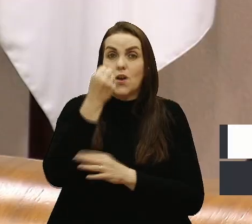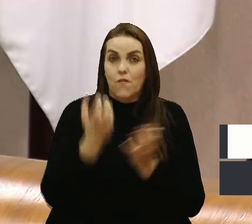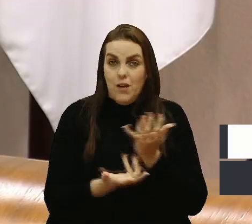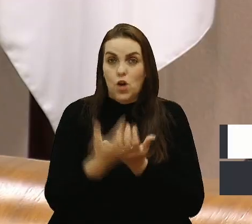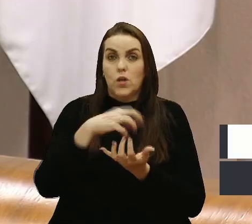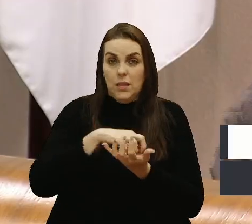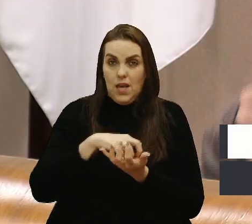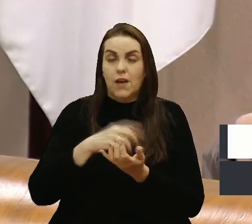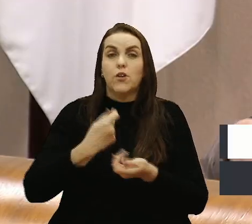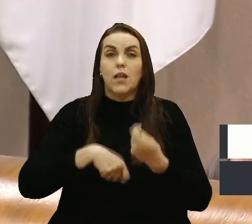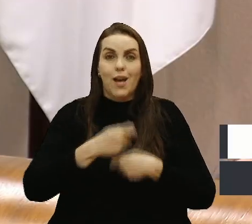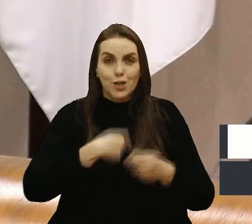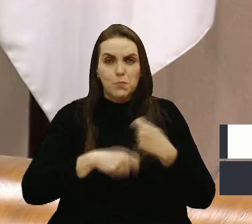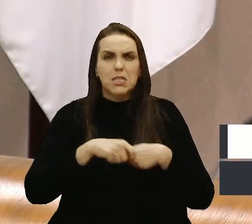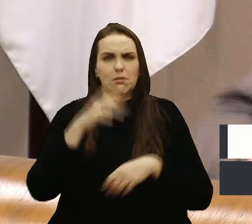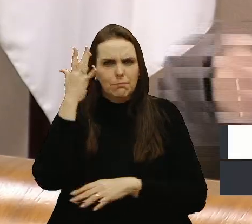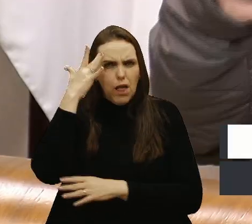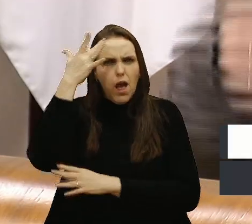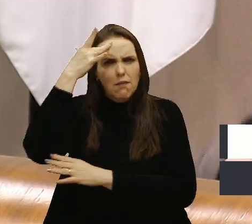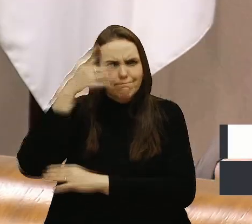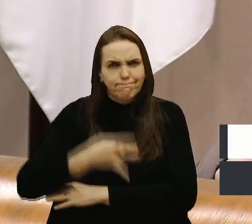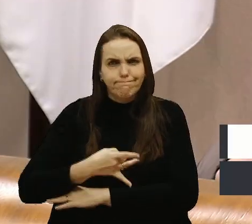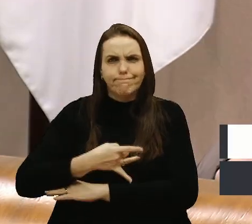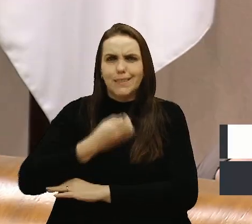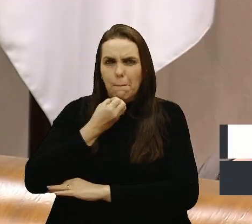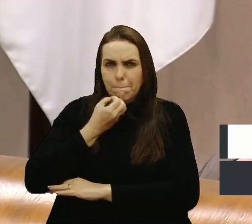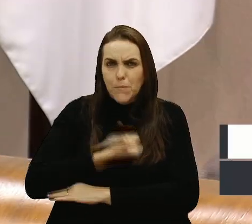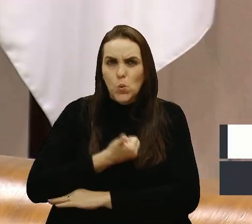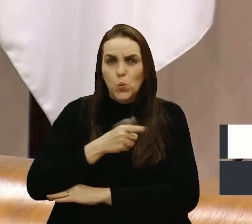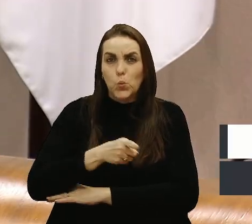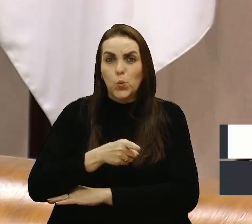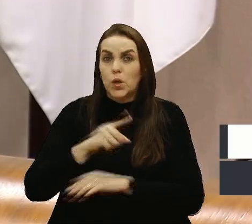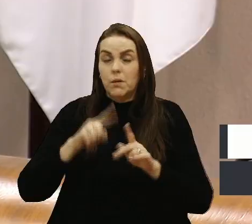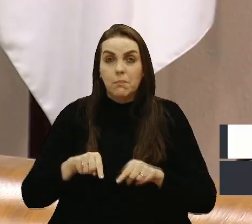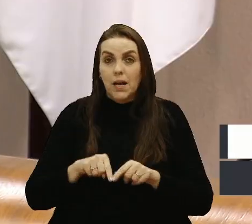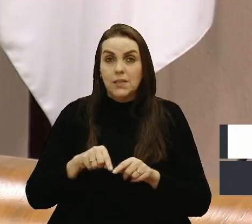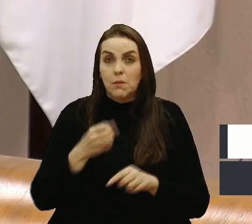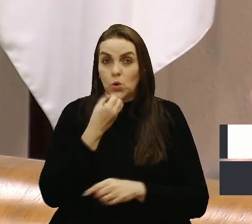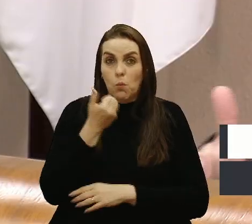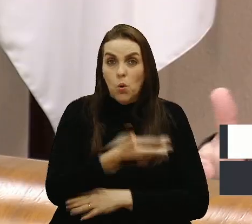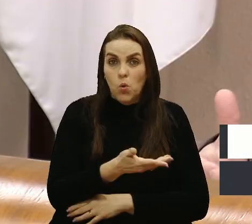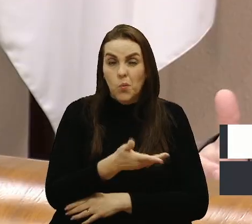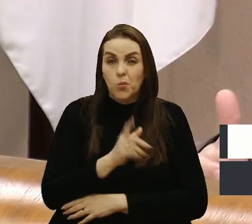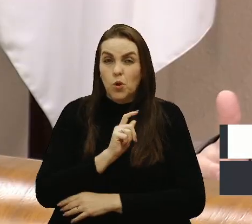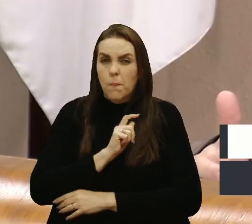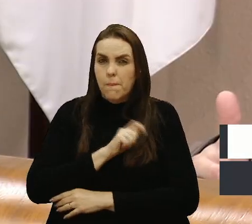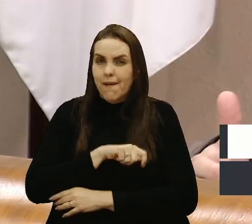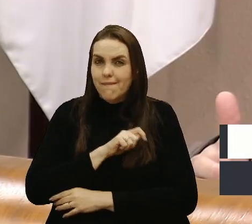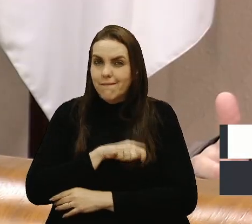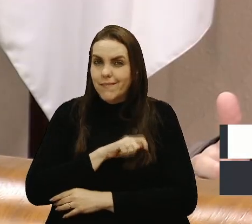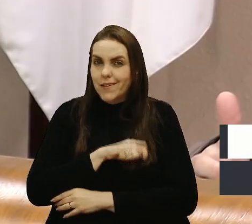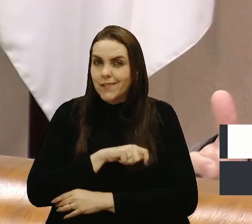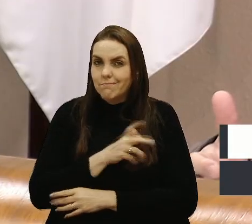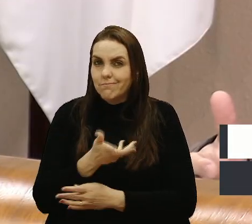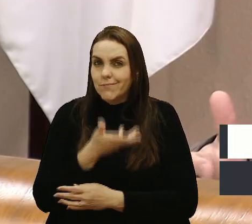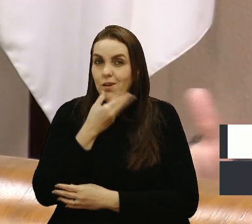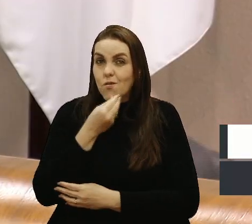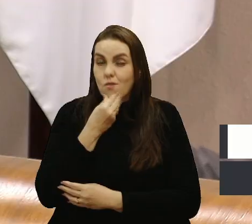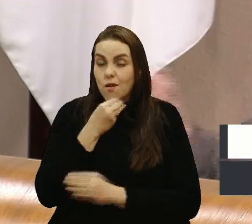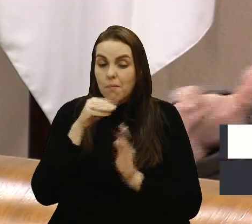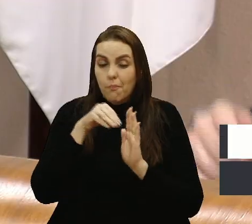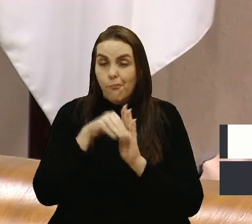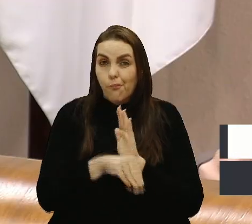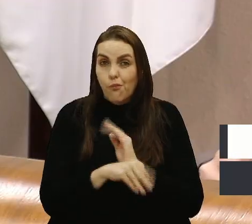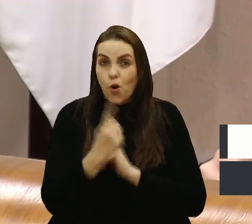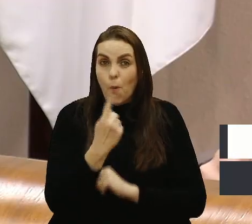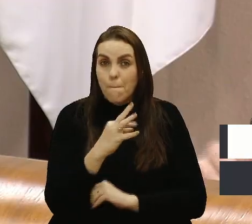botar um administrador que entende. Esse aí é o bom. Só que em vez de botar o bom, botou o malvado. E o cara pegou um déficit de 1 milhão e